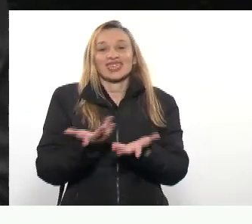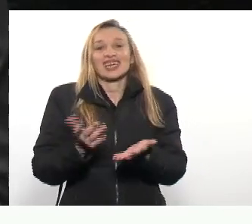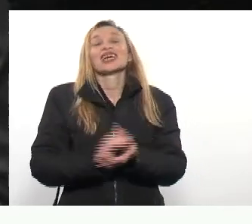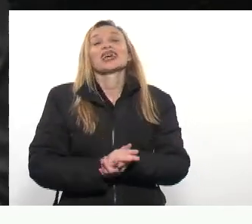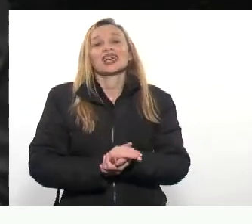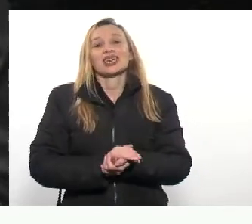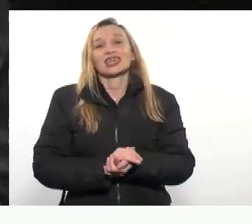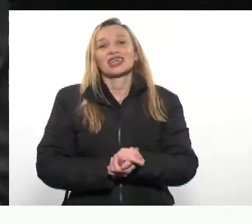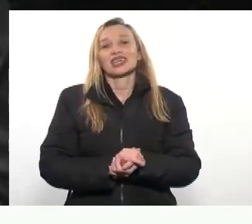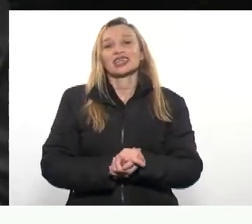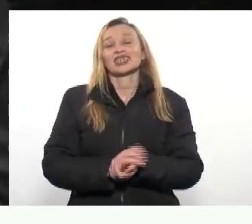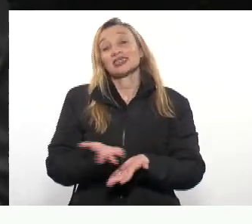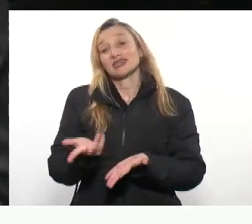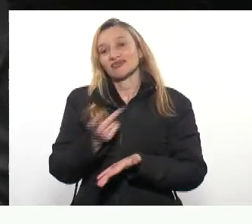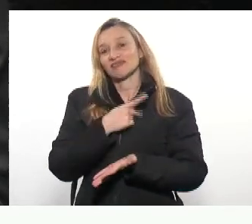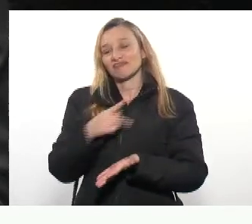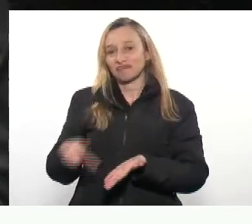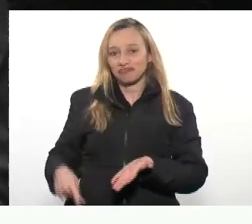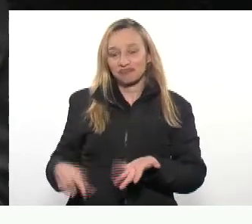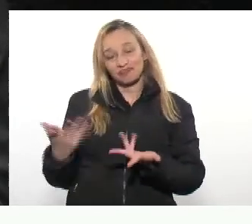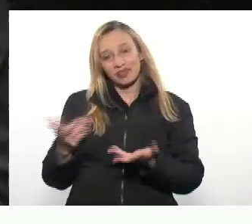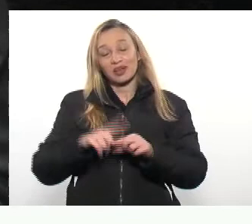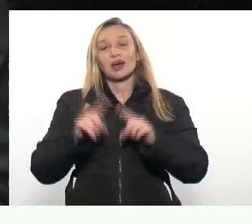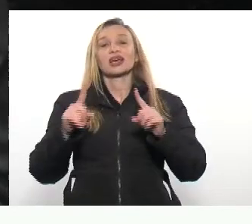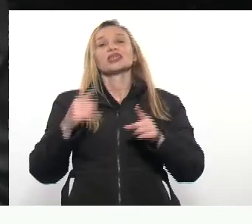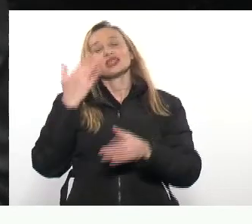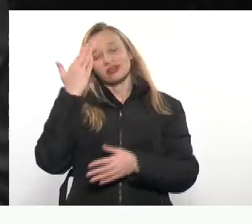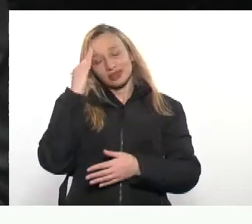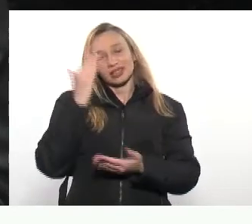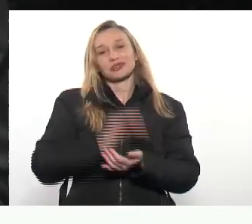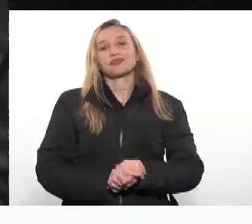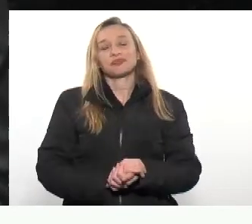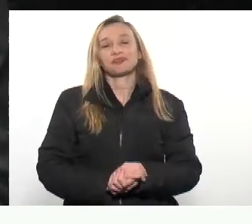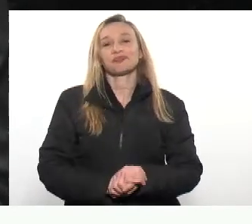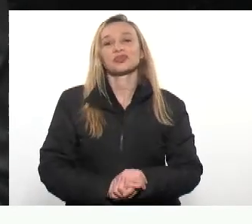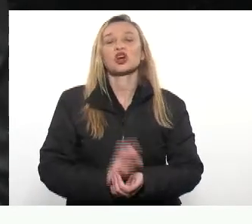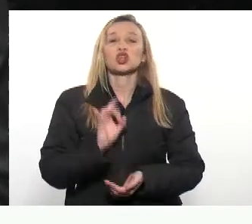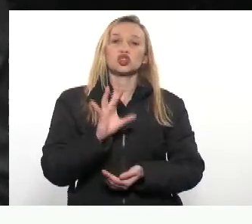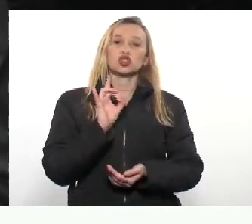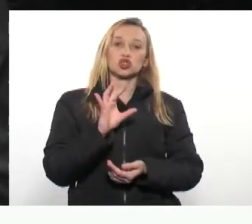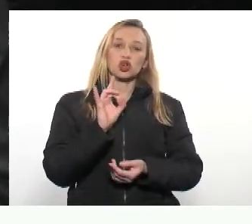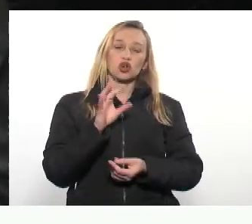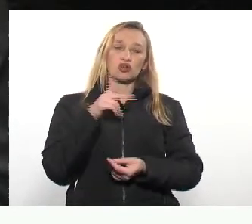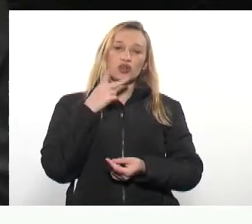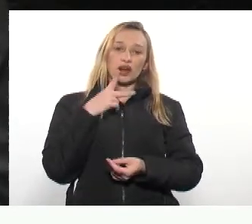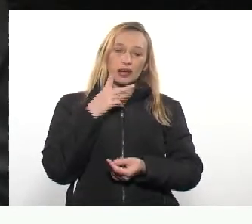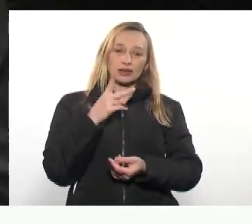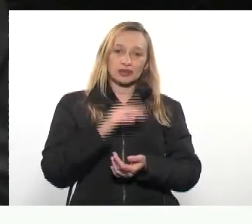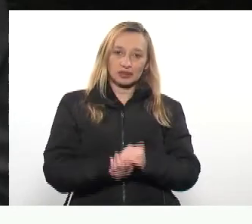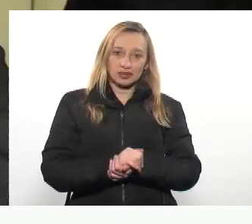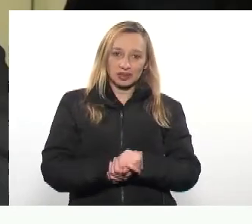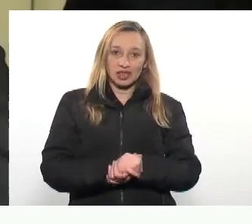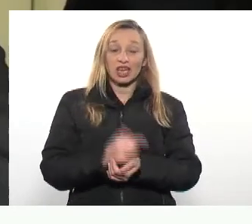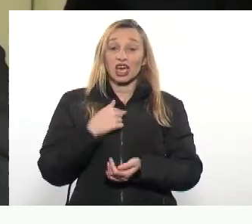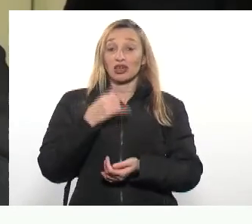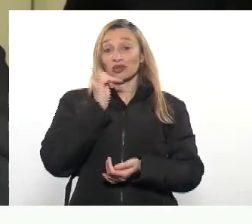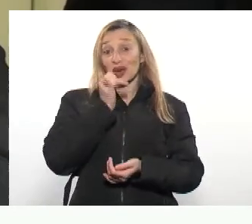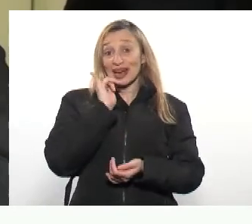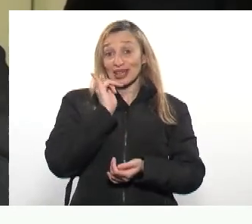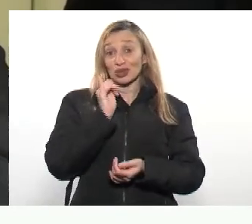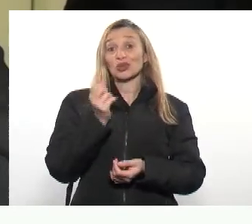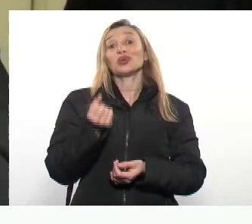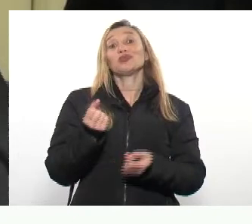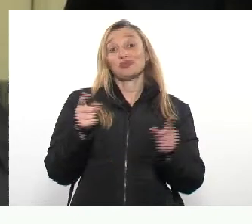tratando do presidente. Mas só fazer a pontuação de que o presidente e relator do processo, que é